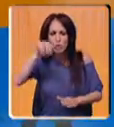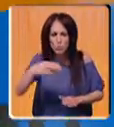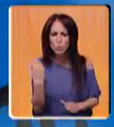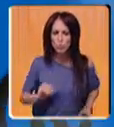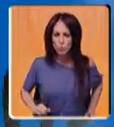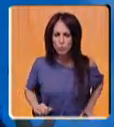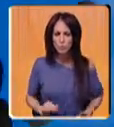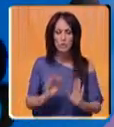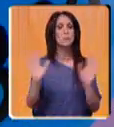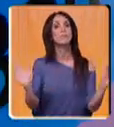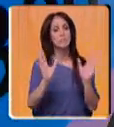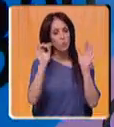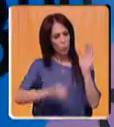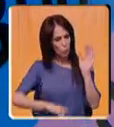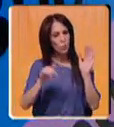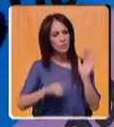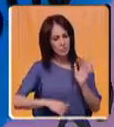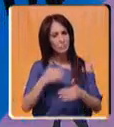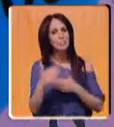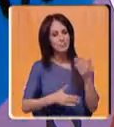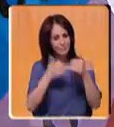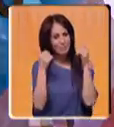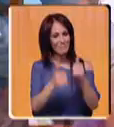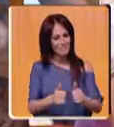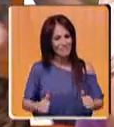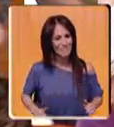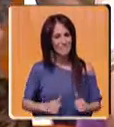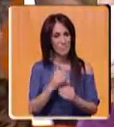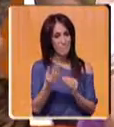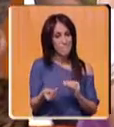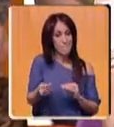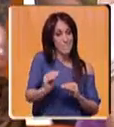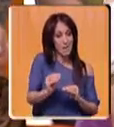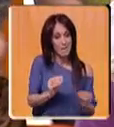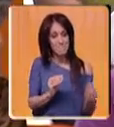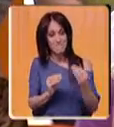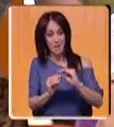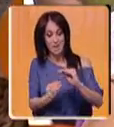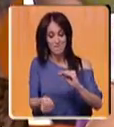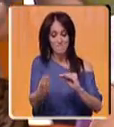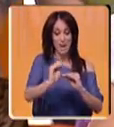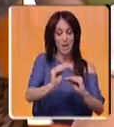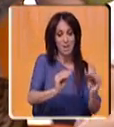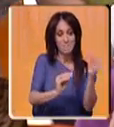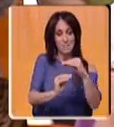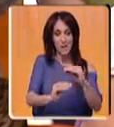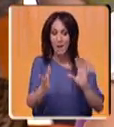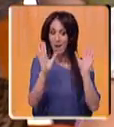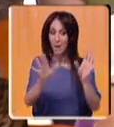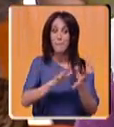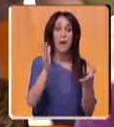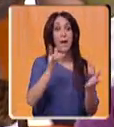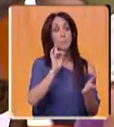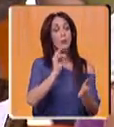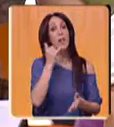antiga. E olha que isto hoje está a correr bem, portanto estamos sempre a acrescentar, mas todas as chamadas contam, por isso deve ligar